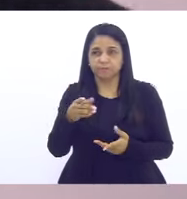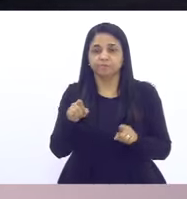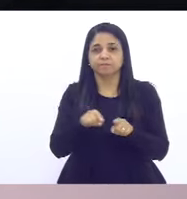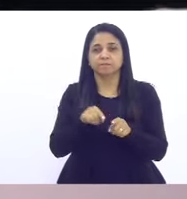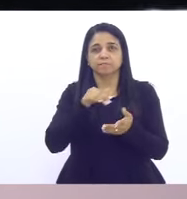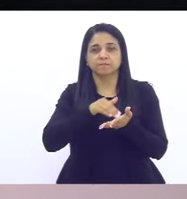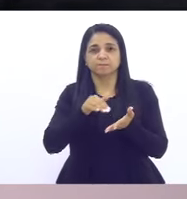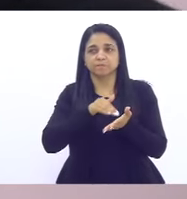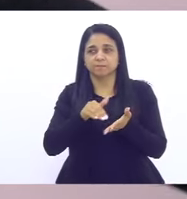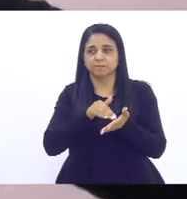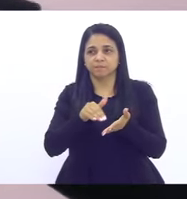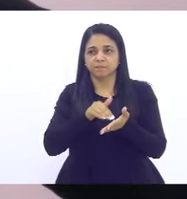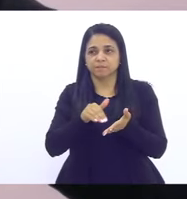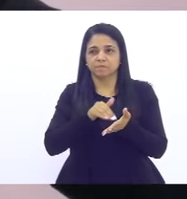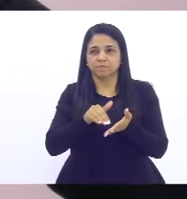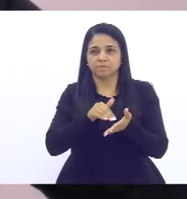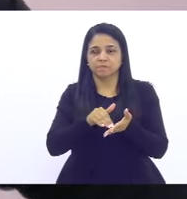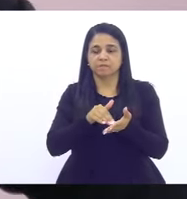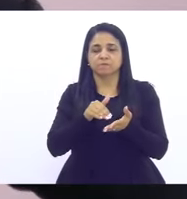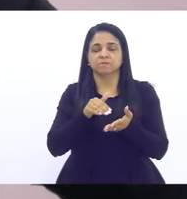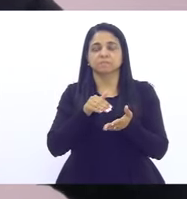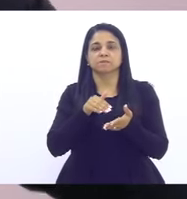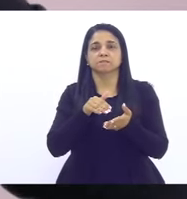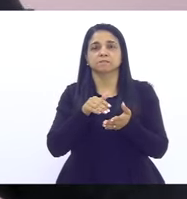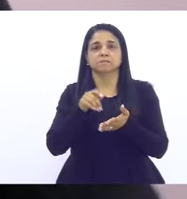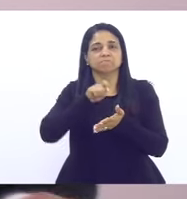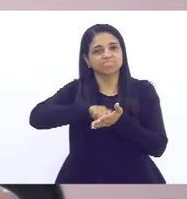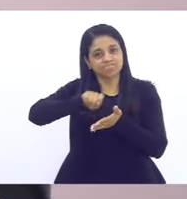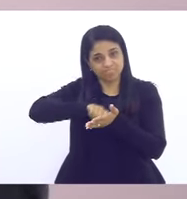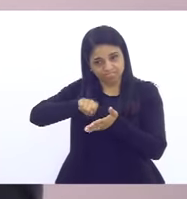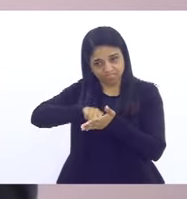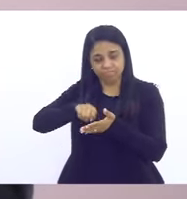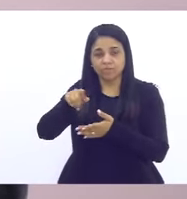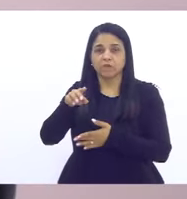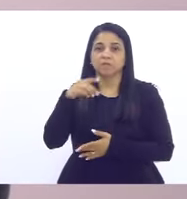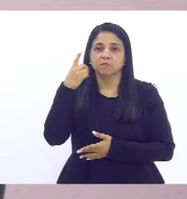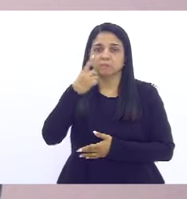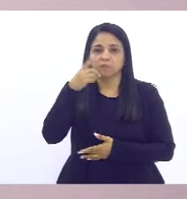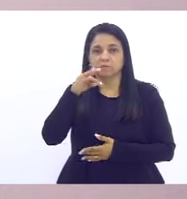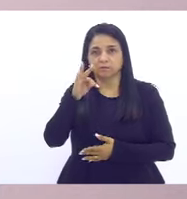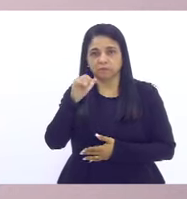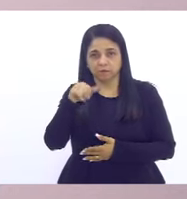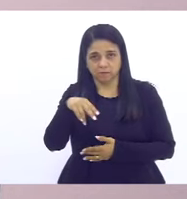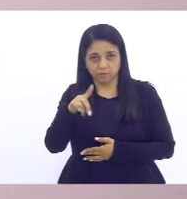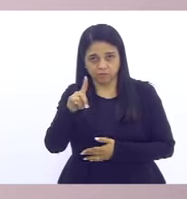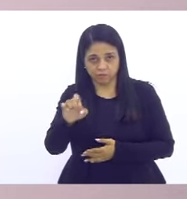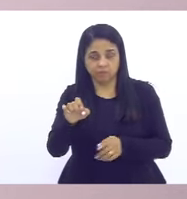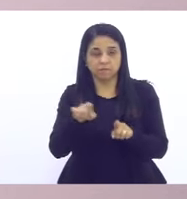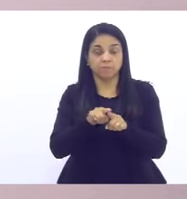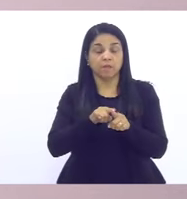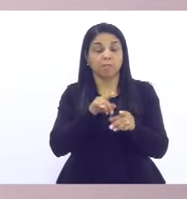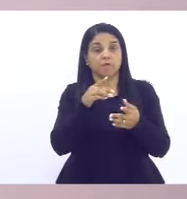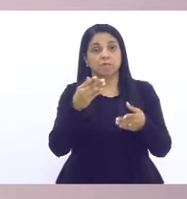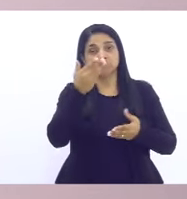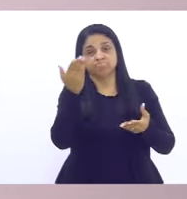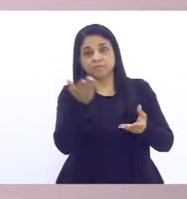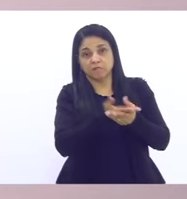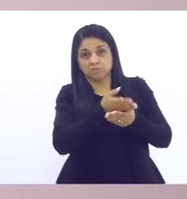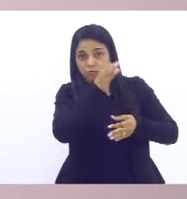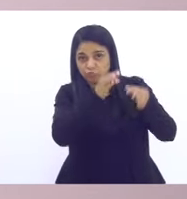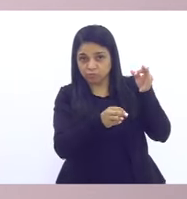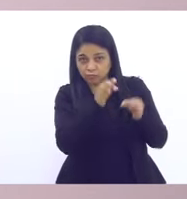secretaria que junte a solicitação por escrito do deputado Tandy. Há sobre a mesa também uma decisão judicial em